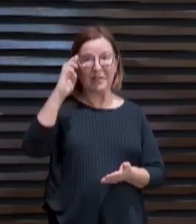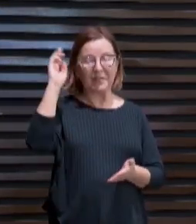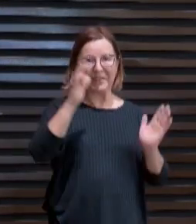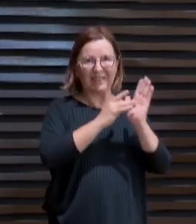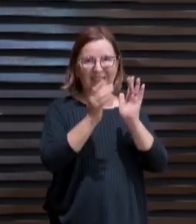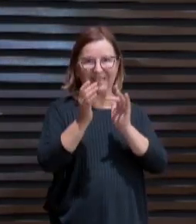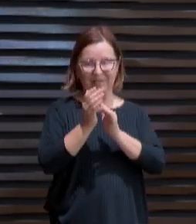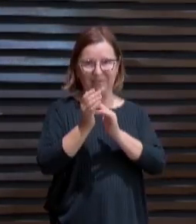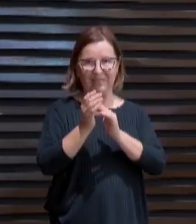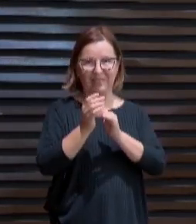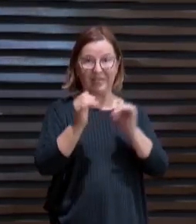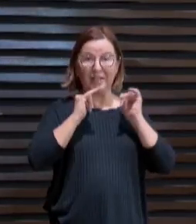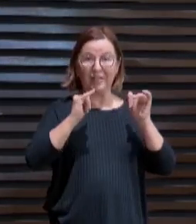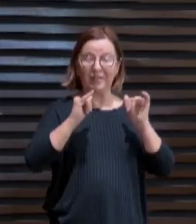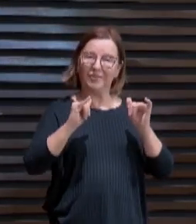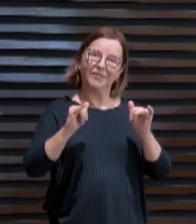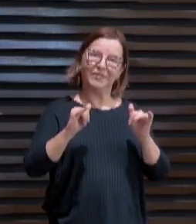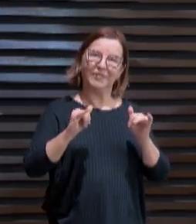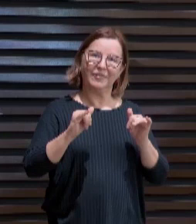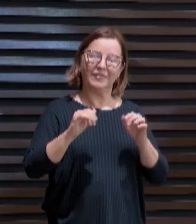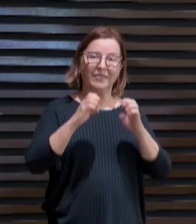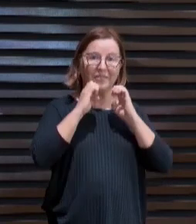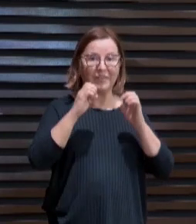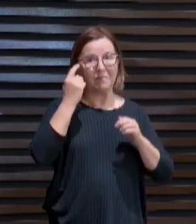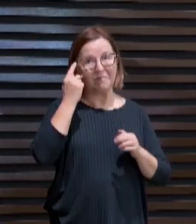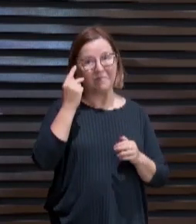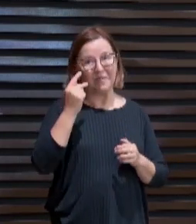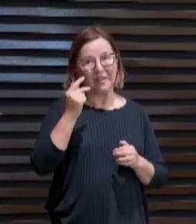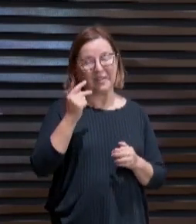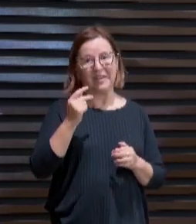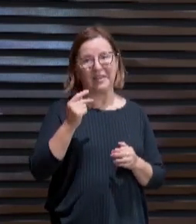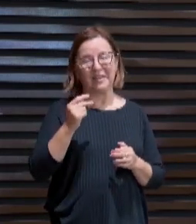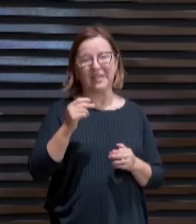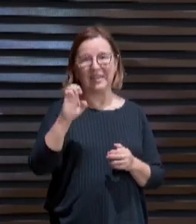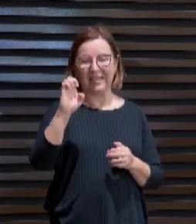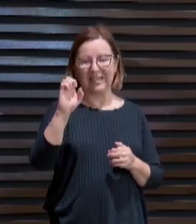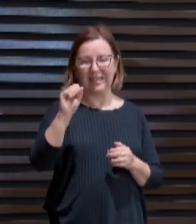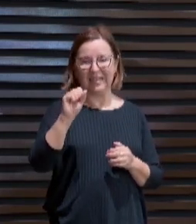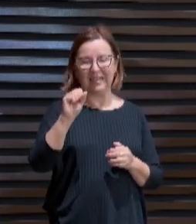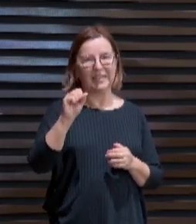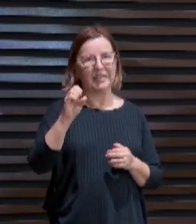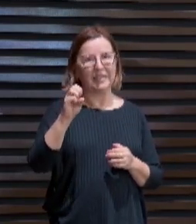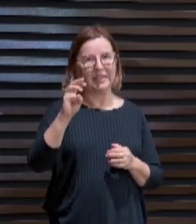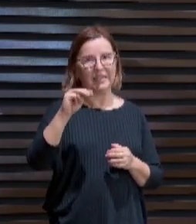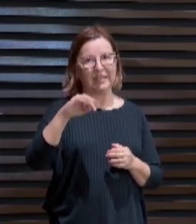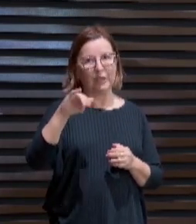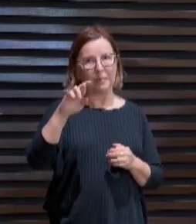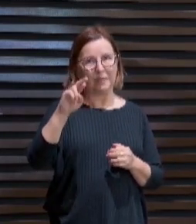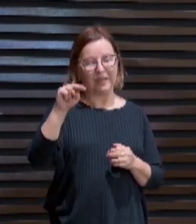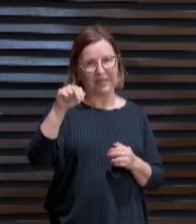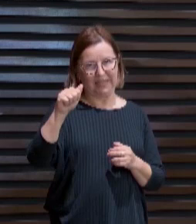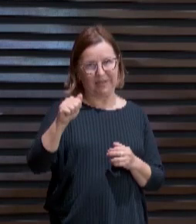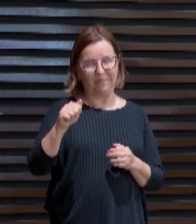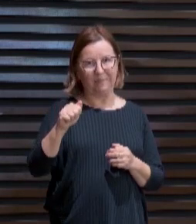a Esmirna, apresenta-se como o primeiro, no grego é protos, e o último, eschatos.